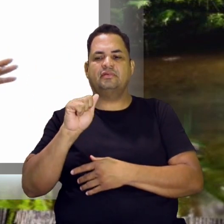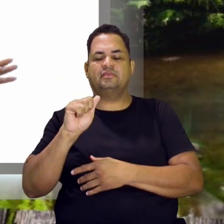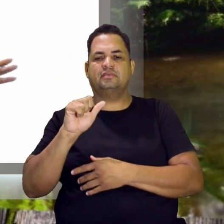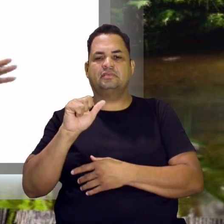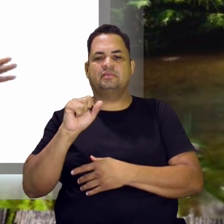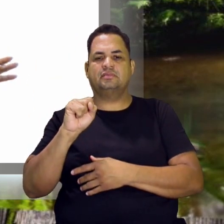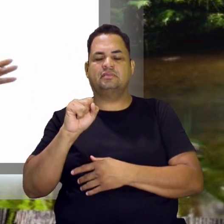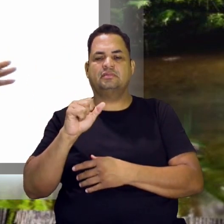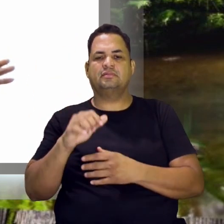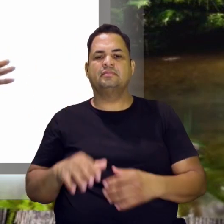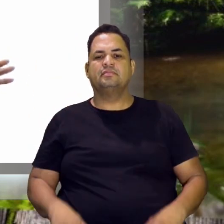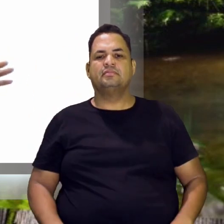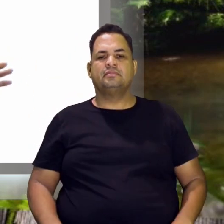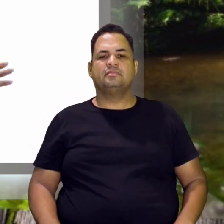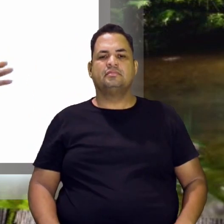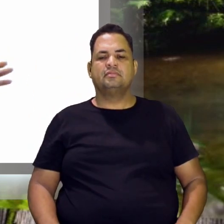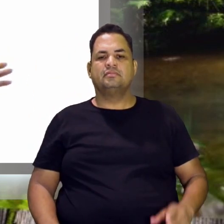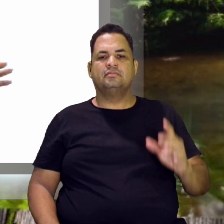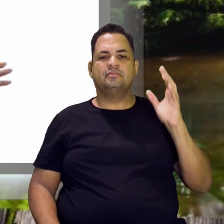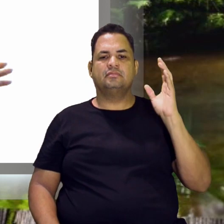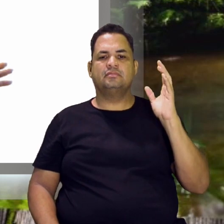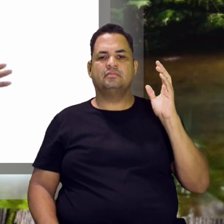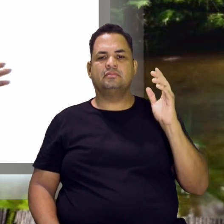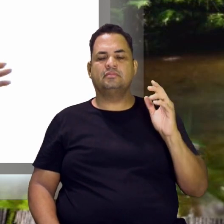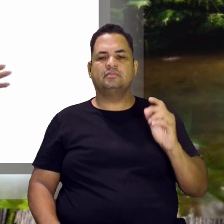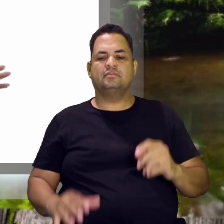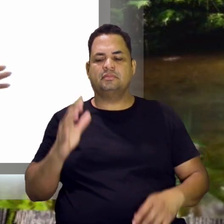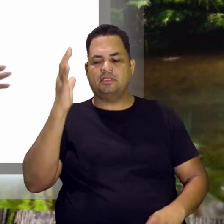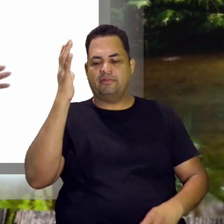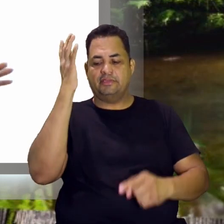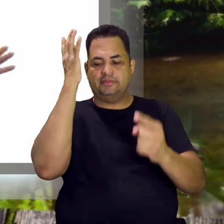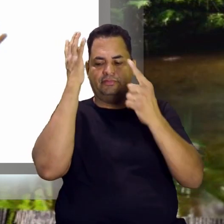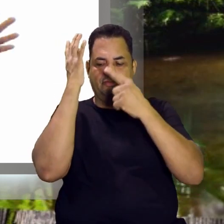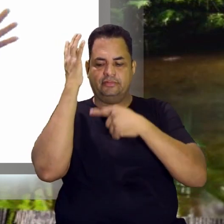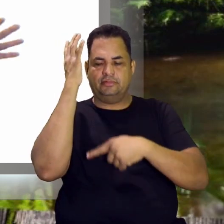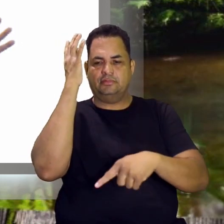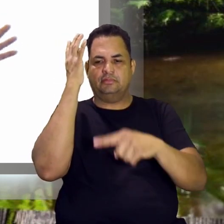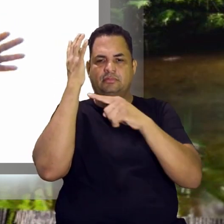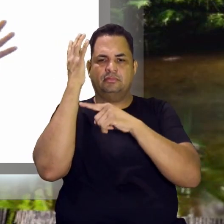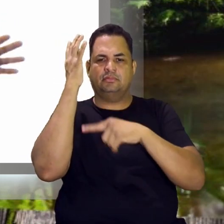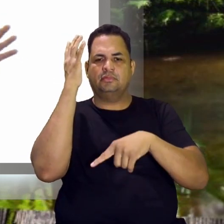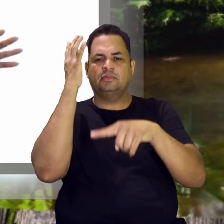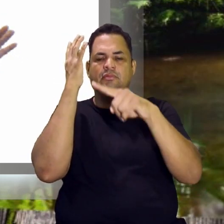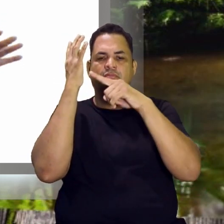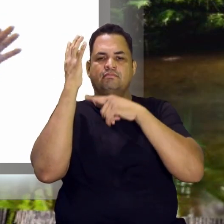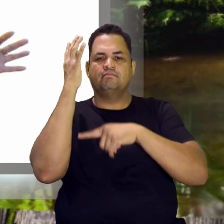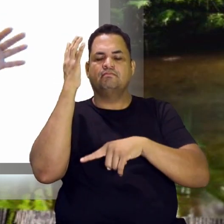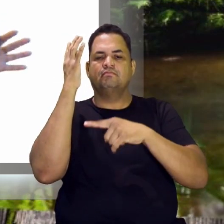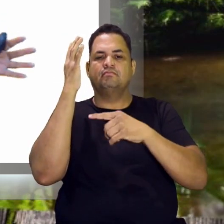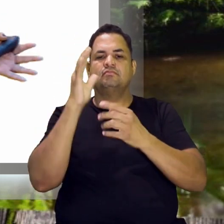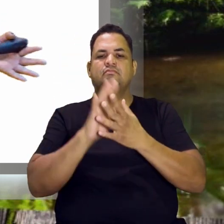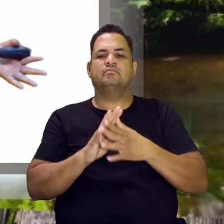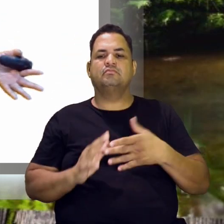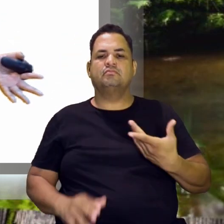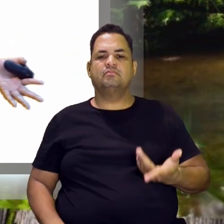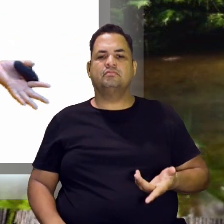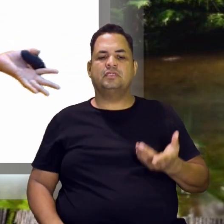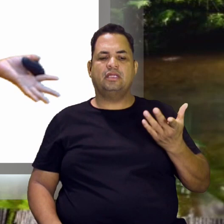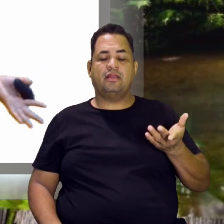autotróficas. Essas realizam fotossíntese e esses vão realizar o processo